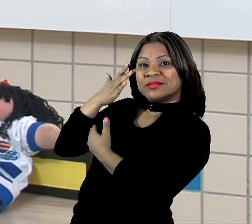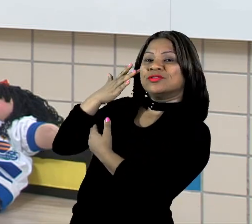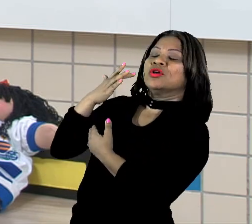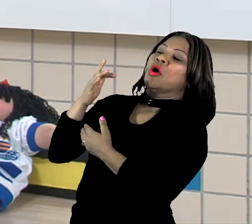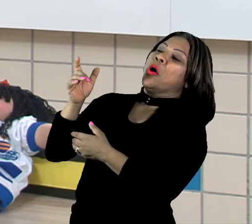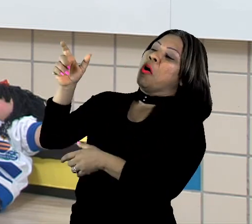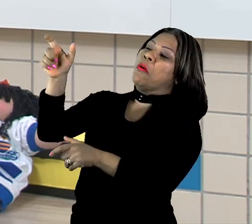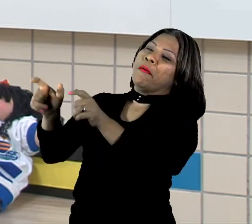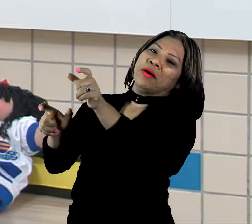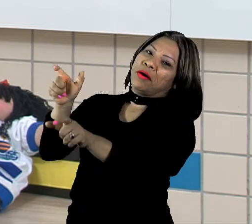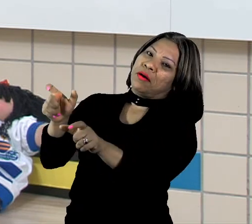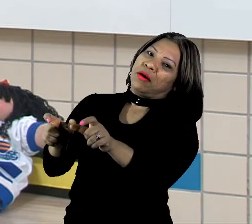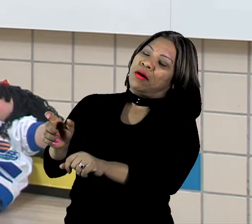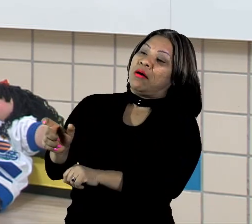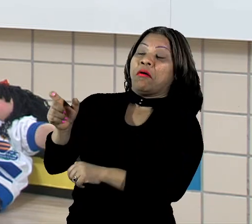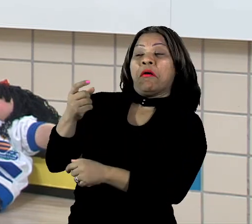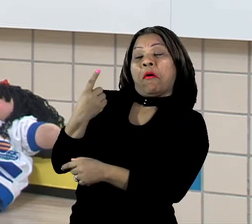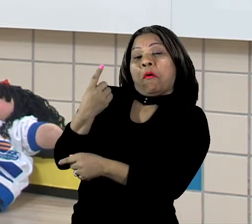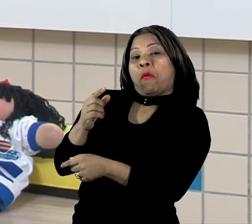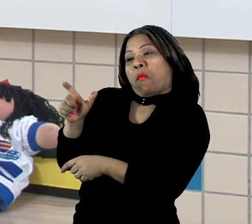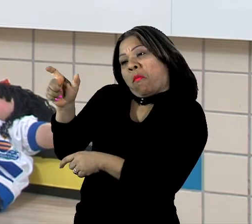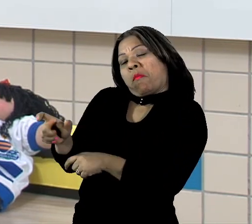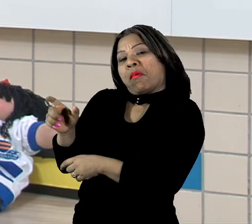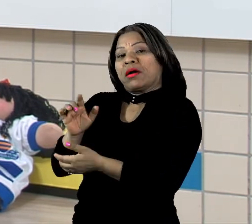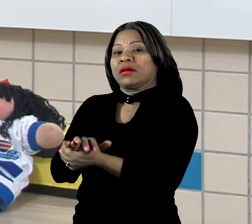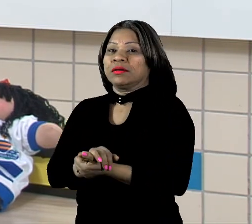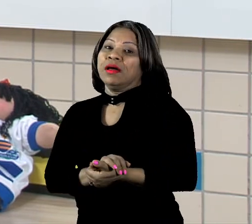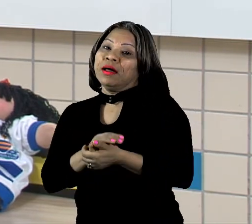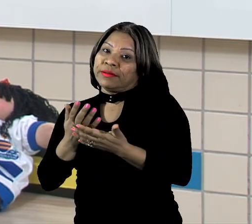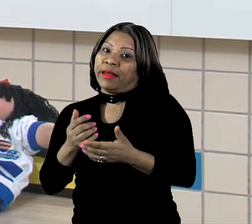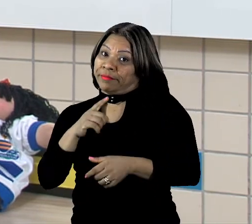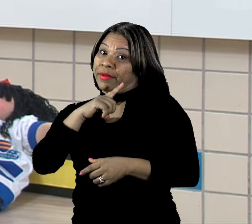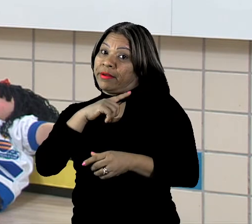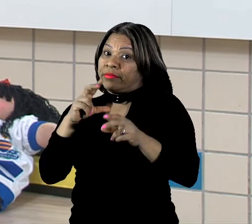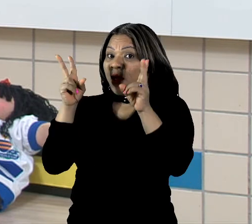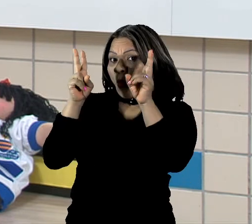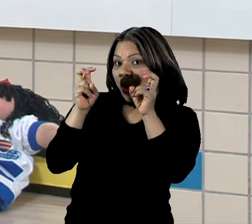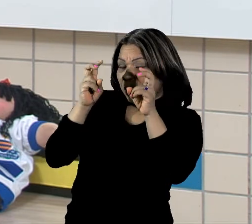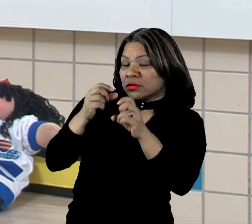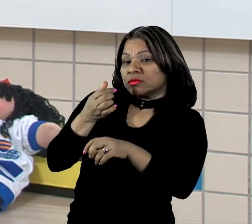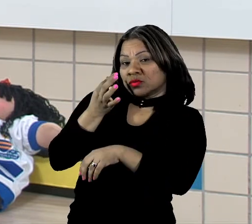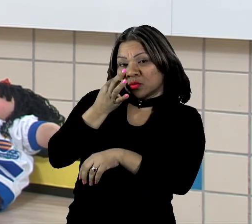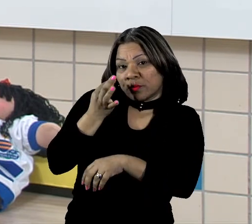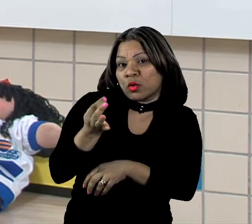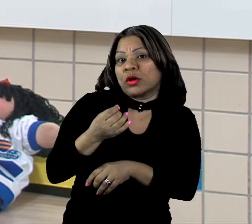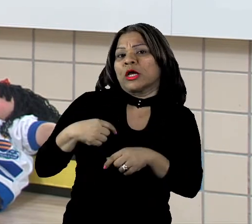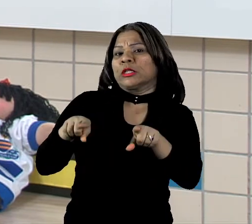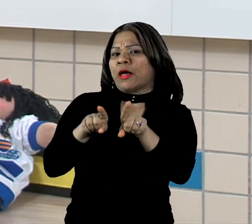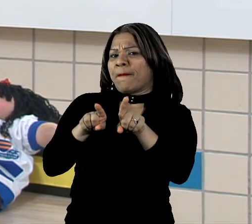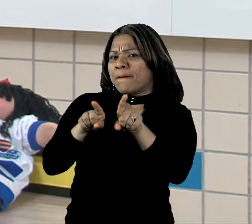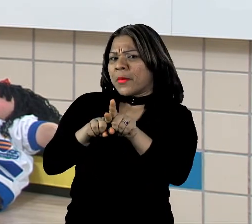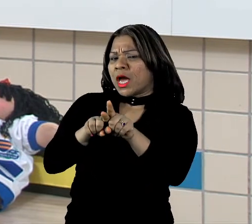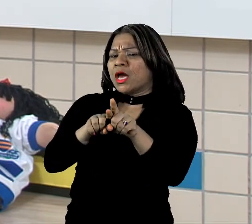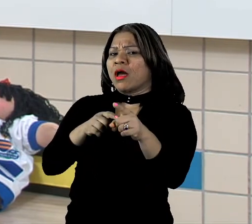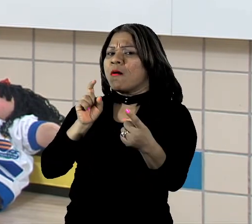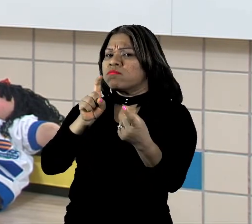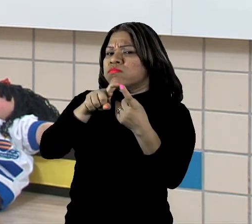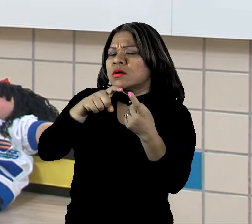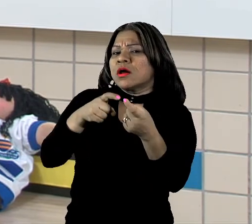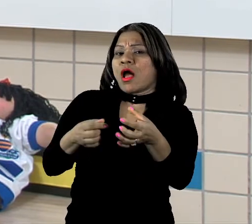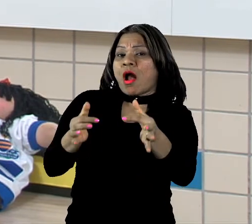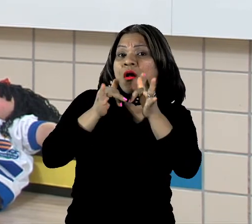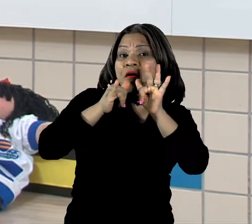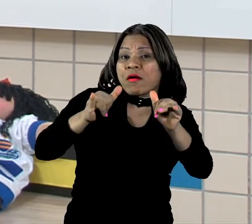pessoas, para trazer opinião sobre algum assunto e tem a função principal, informar os outros sobre a opinião dessas